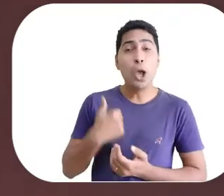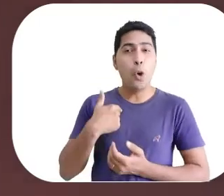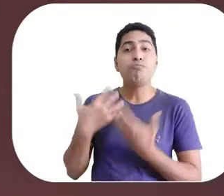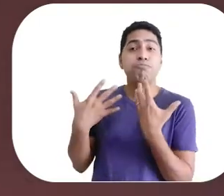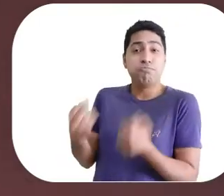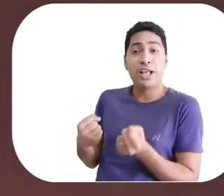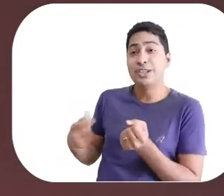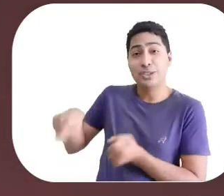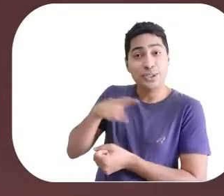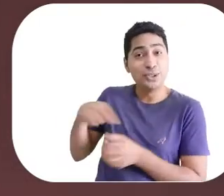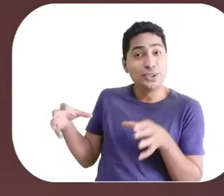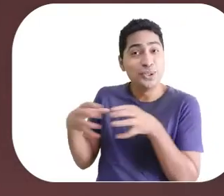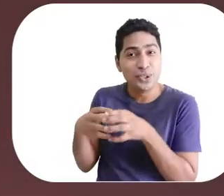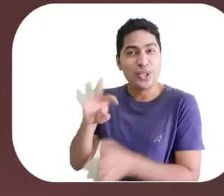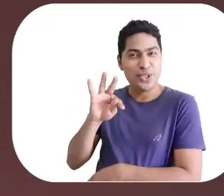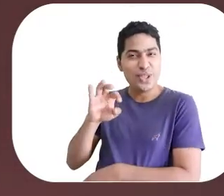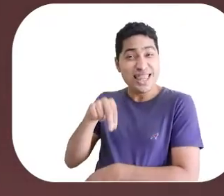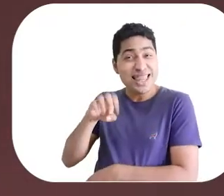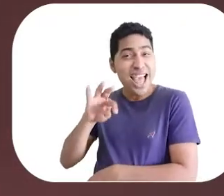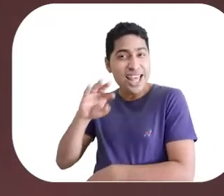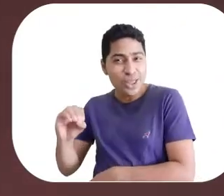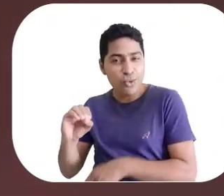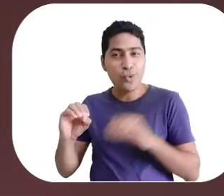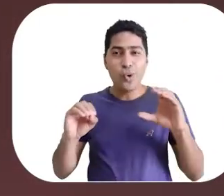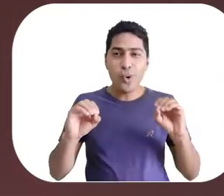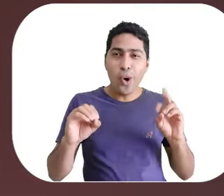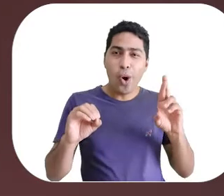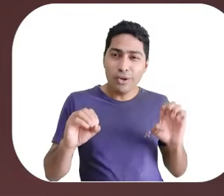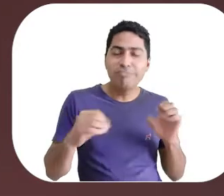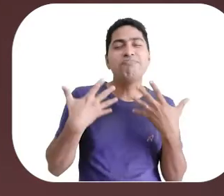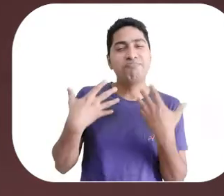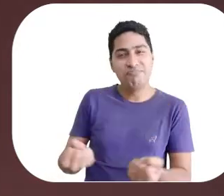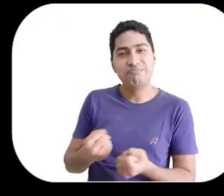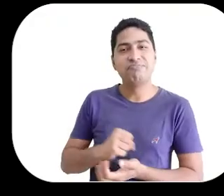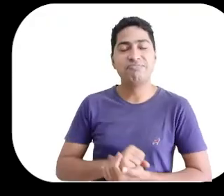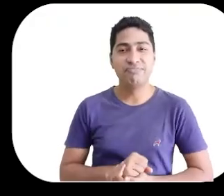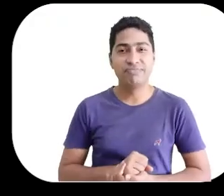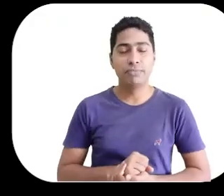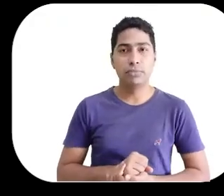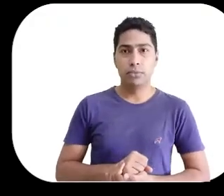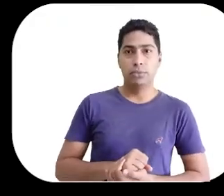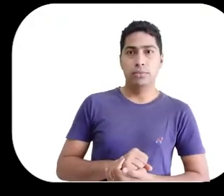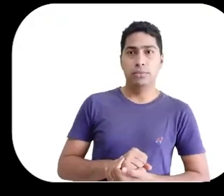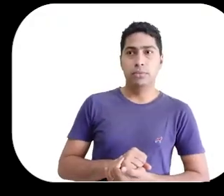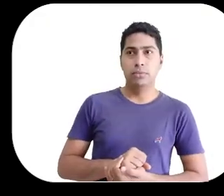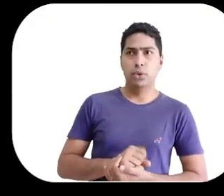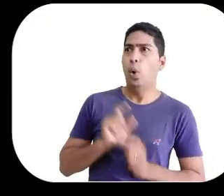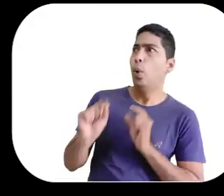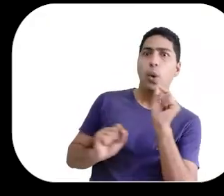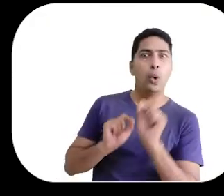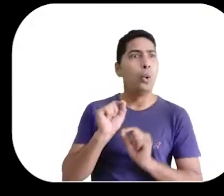mergulhei junto com o pessoal, né? Mergulhei junto com o Netão e com o Corey nessa viagem, e com o Marquinhos, né? Poxa, o que é